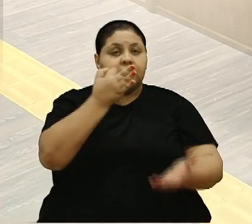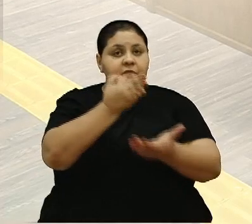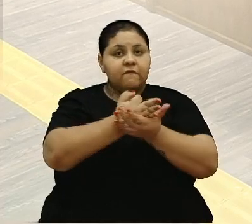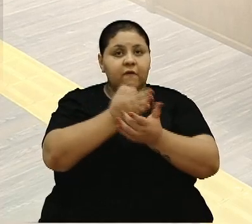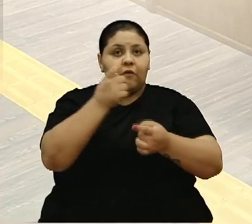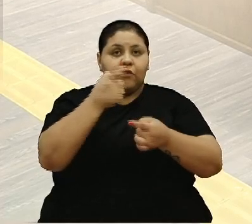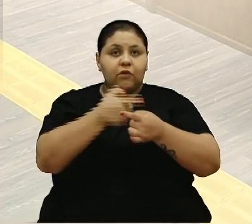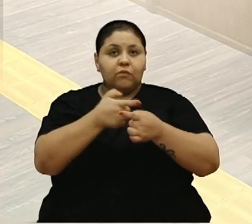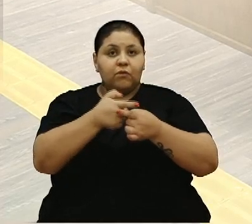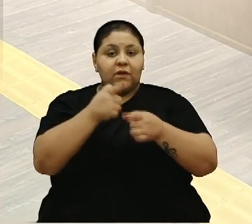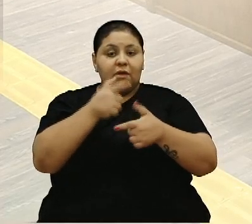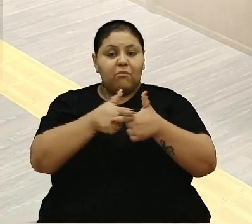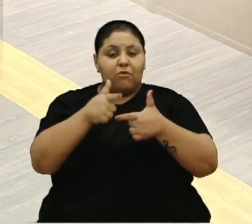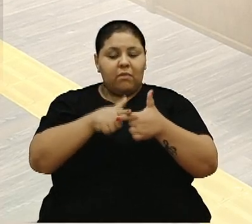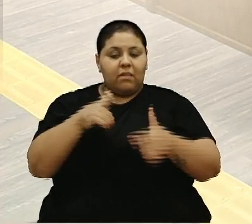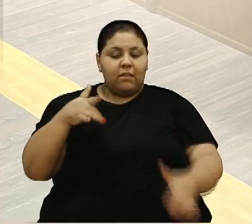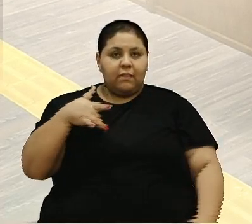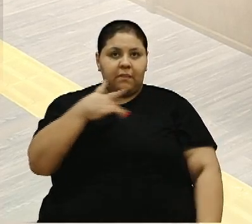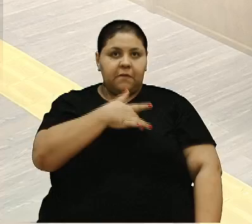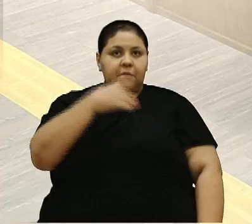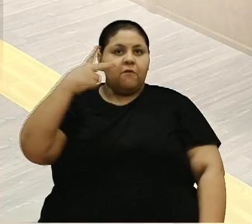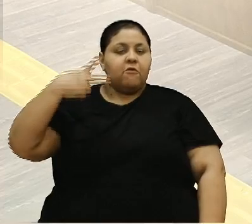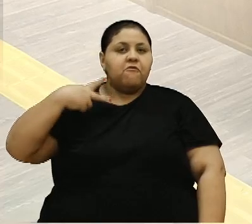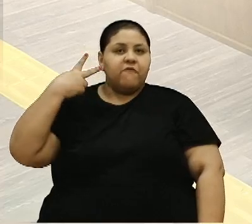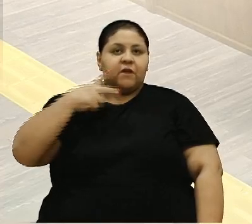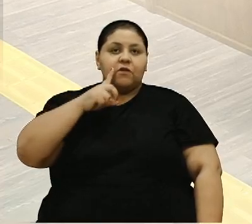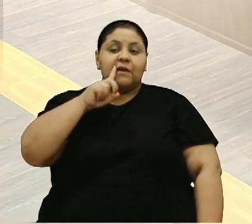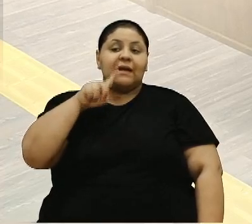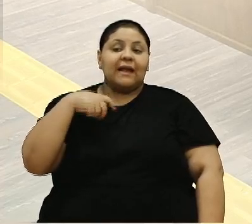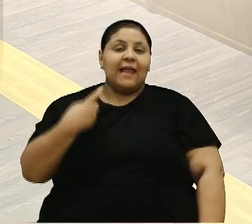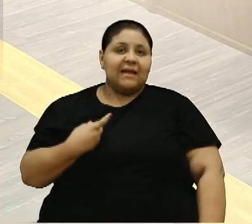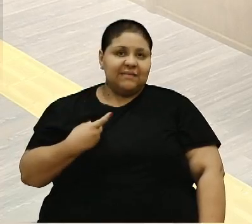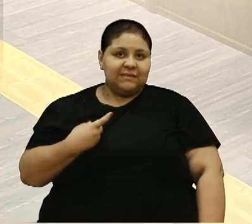de saúde, vereadora Gladys Frisso.